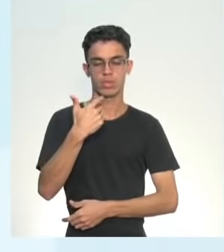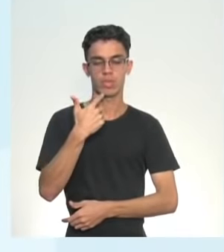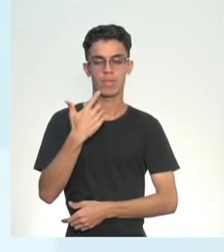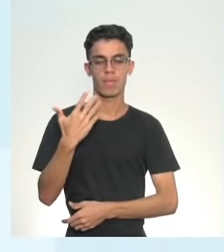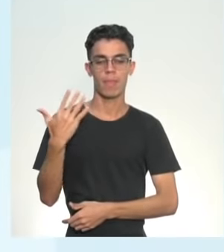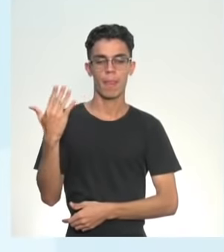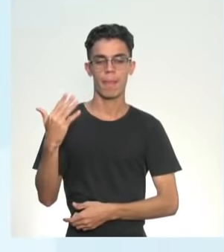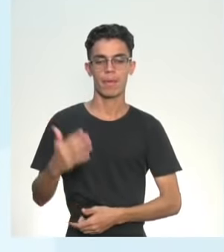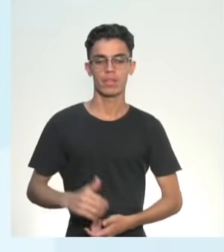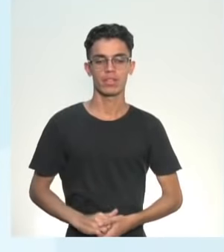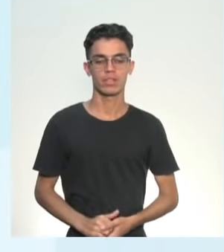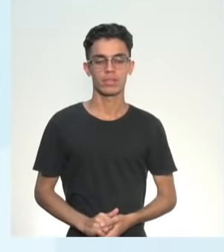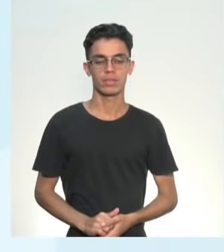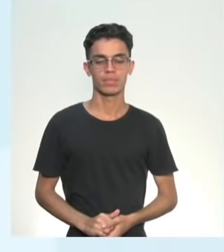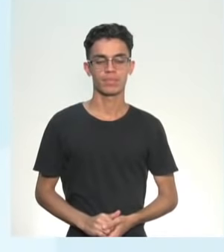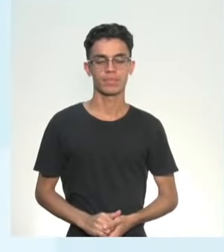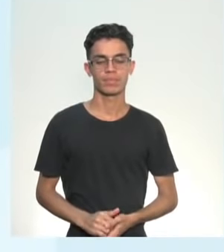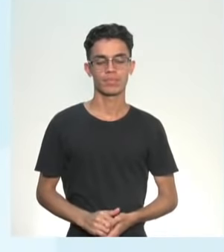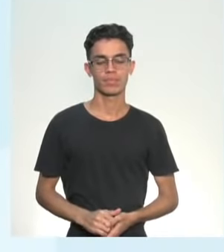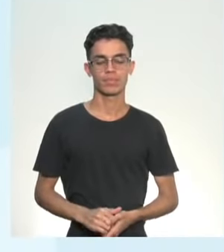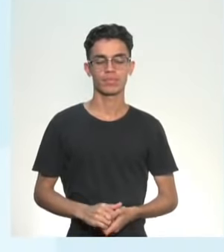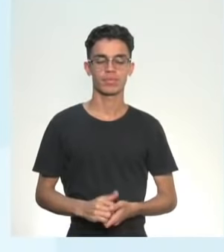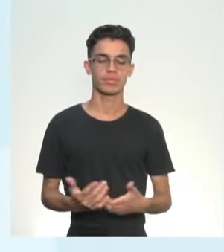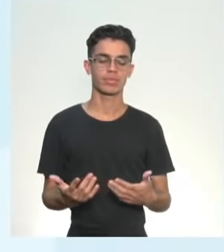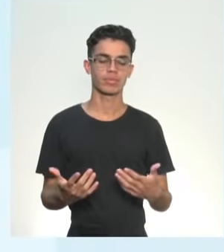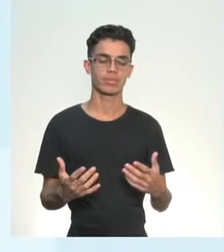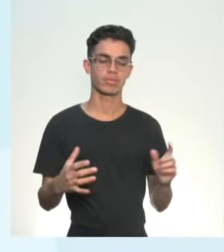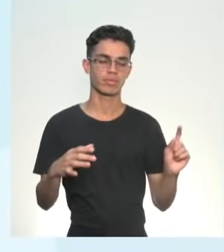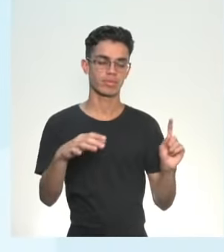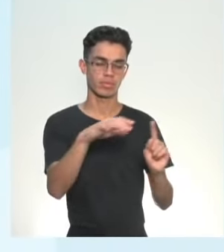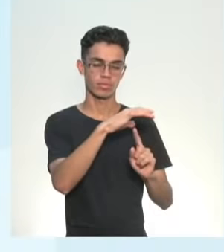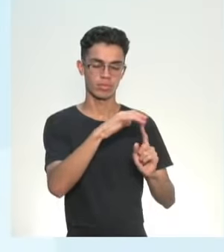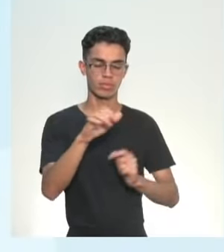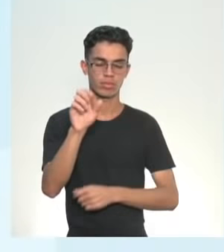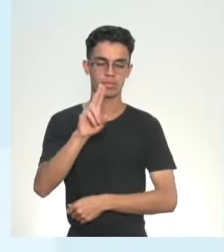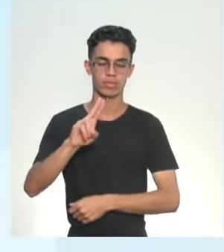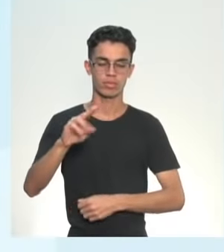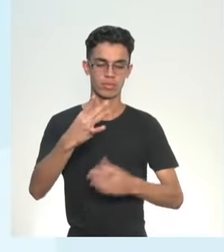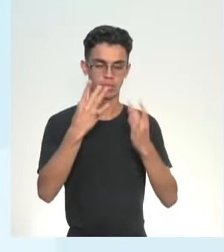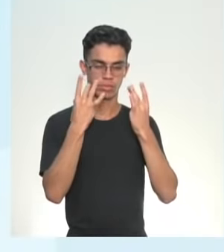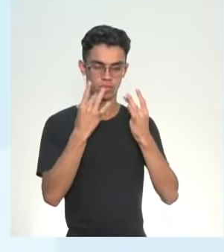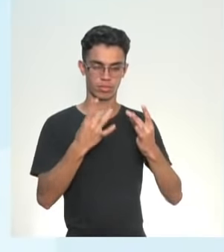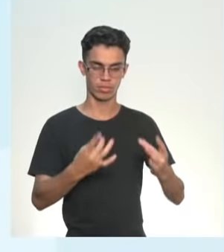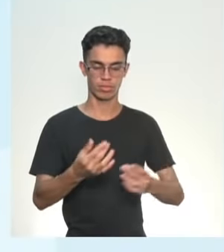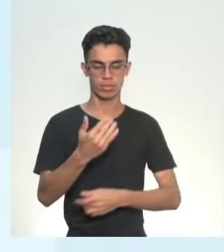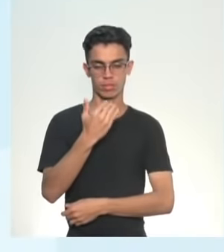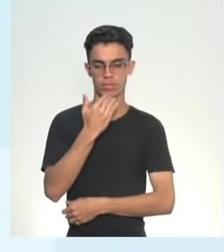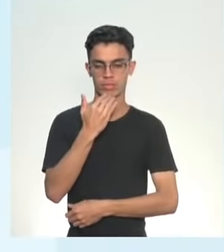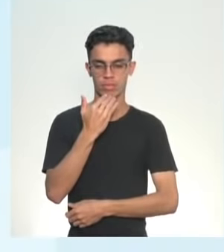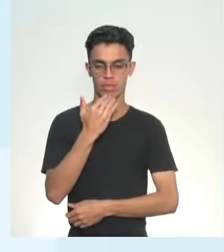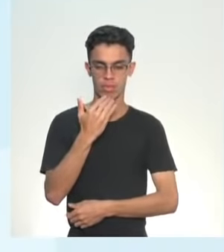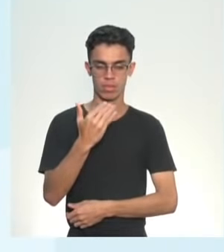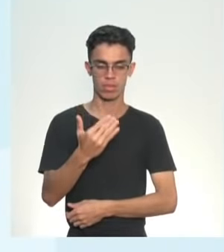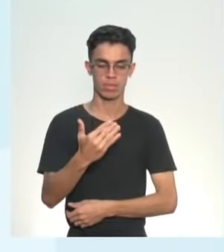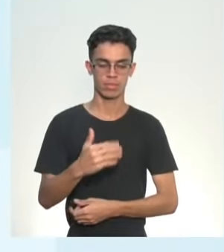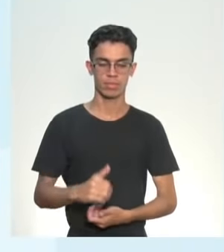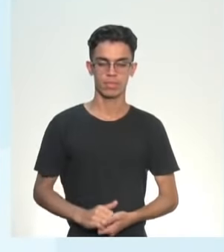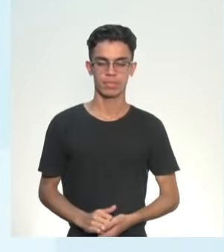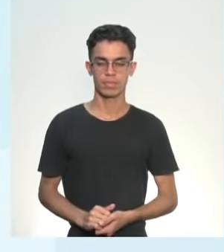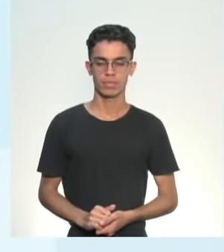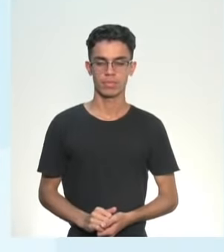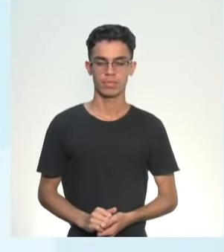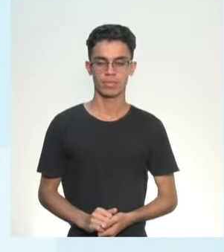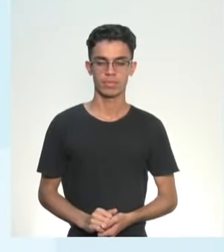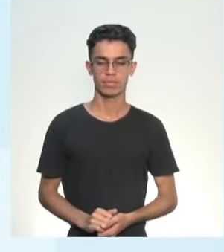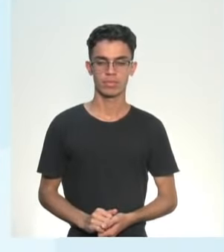até enchendo que ela se tornou atenção clientes Duty High demand avi Dual o design items will be